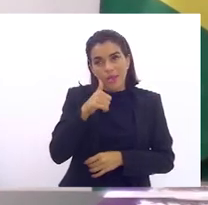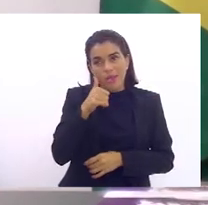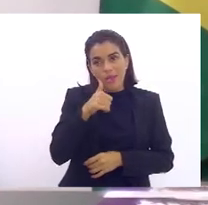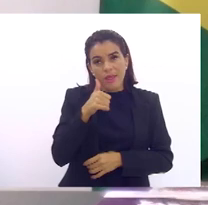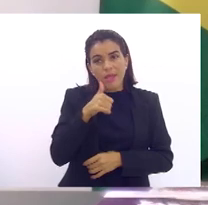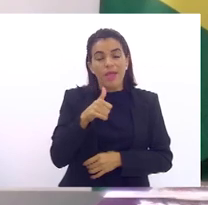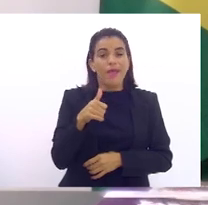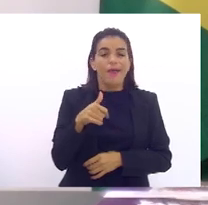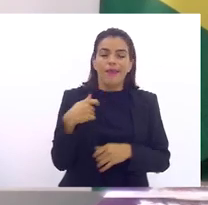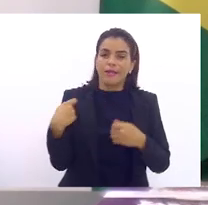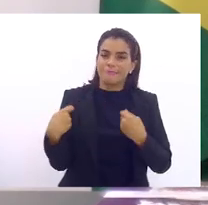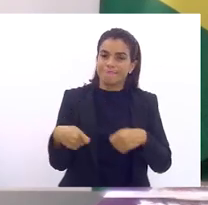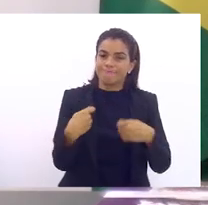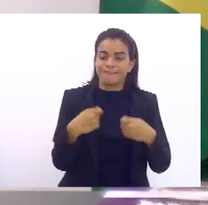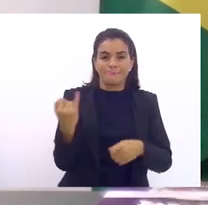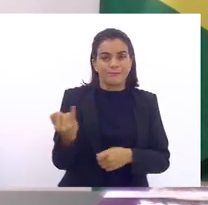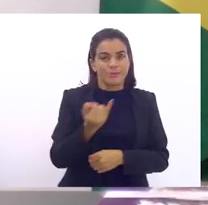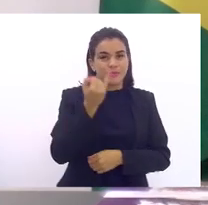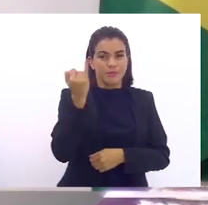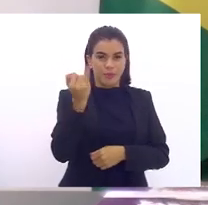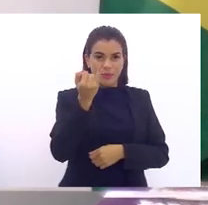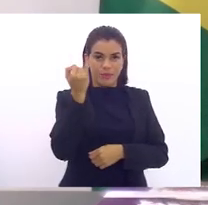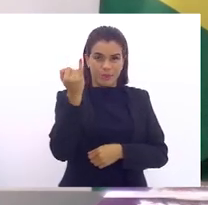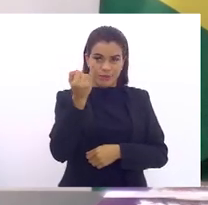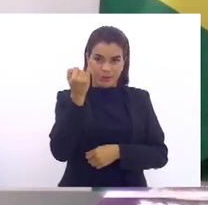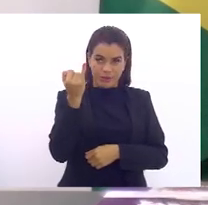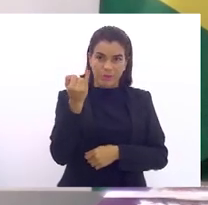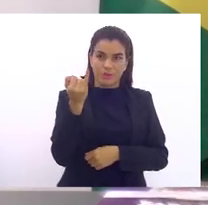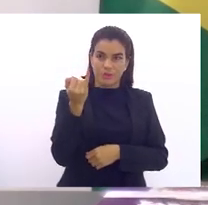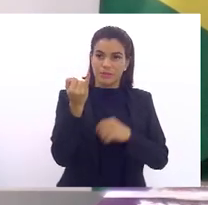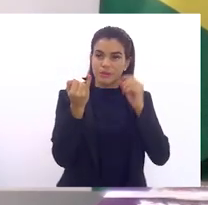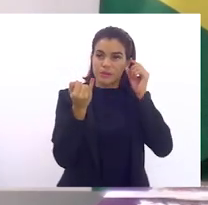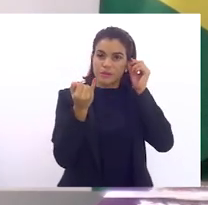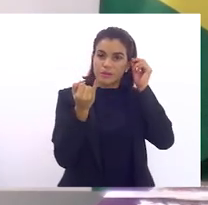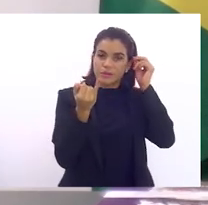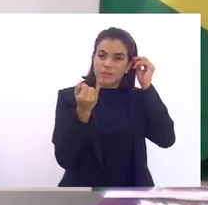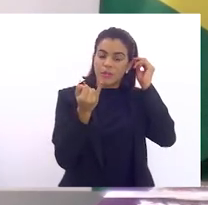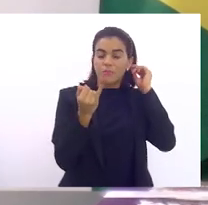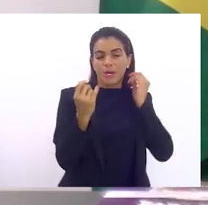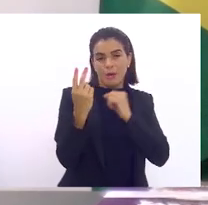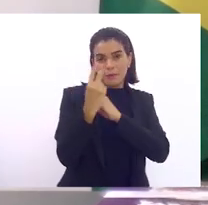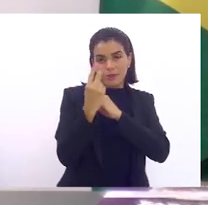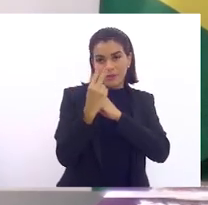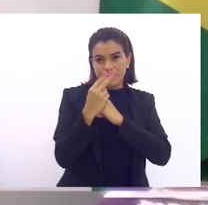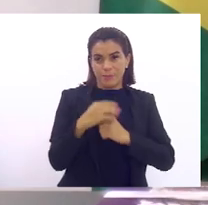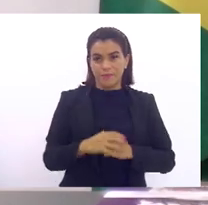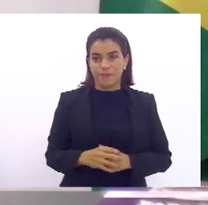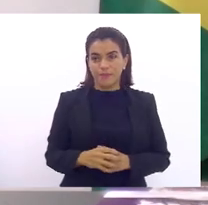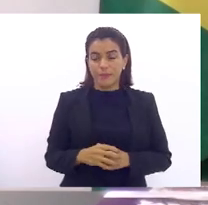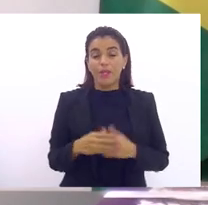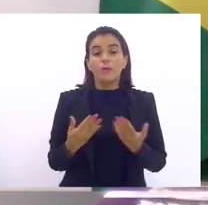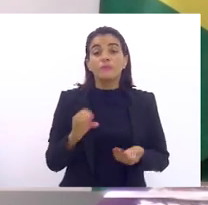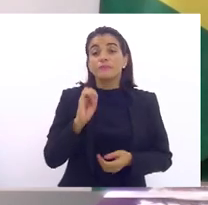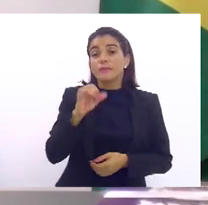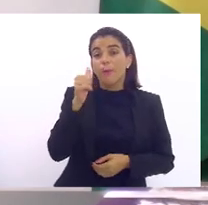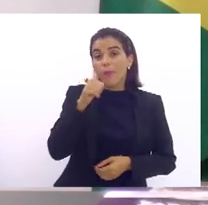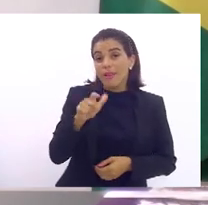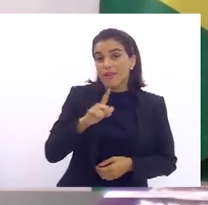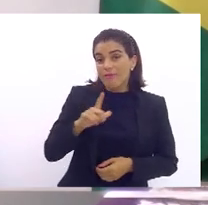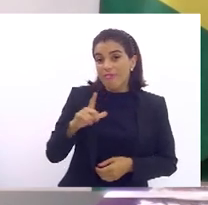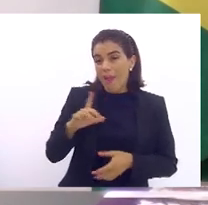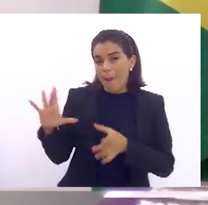um fator determinante para a a sua proteção né então se a mulher tiver rede de